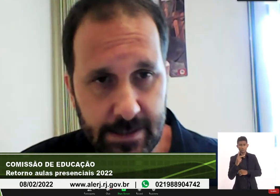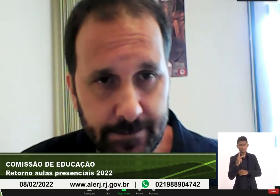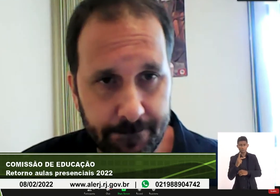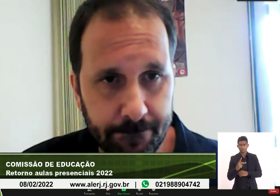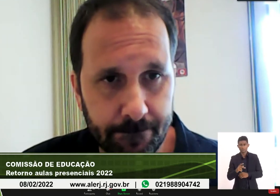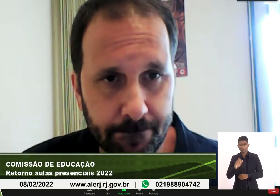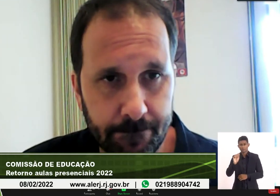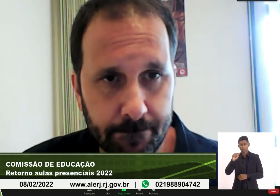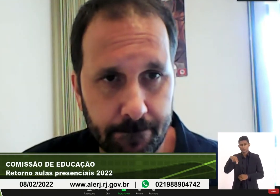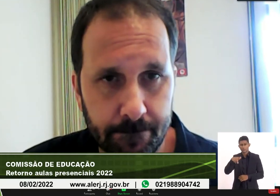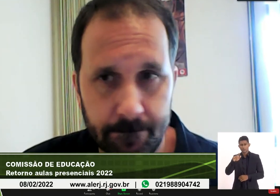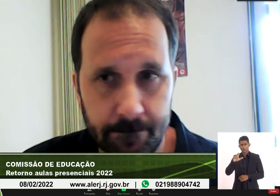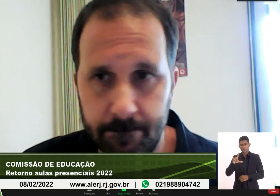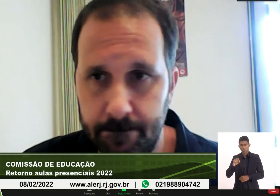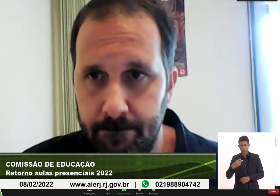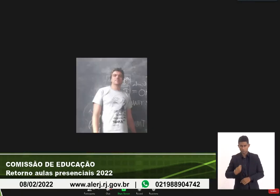presente?